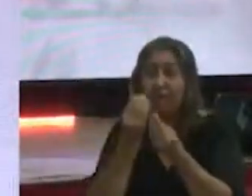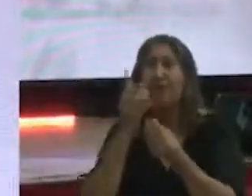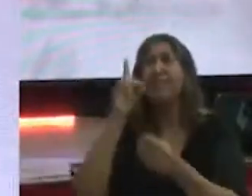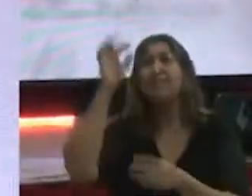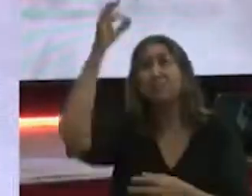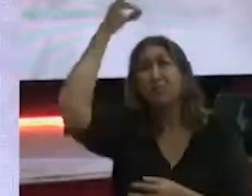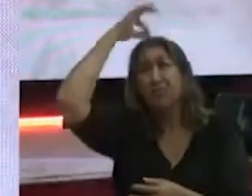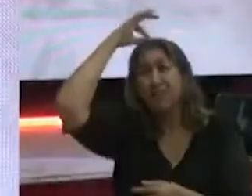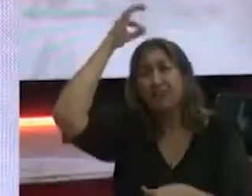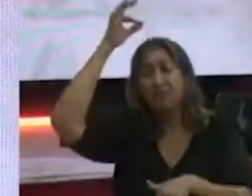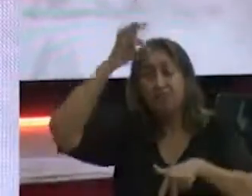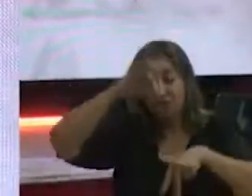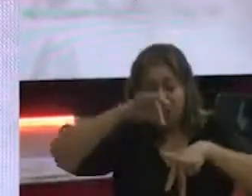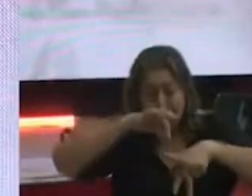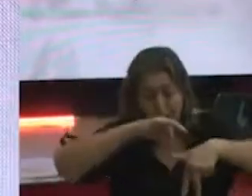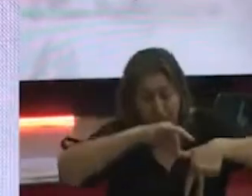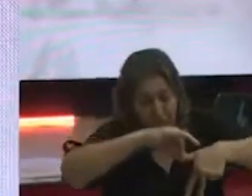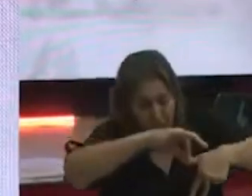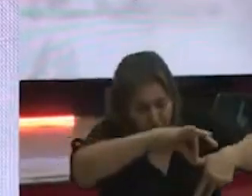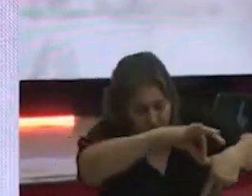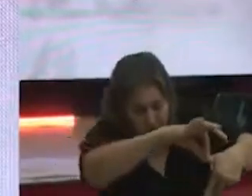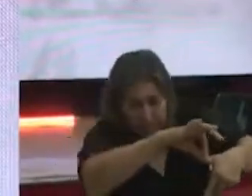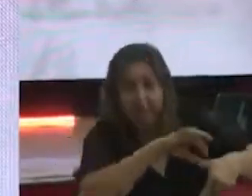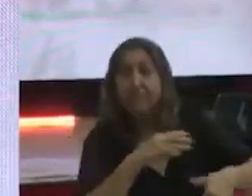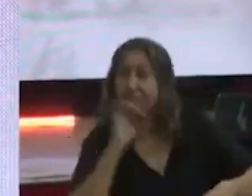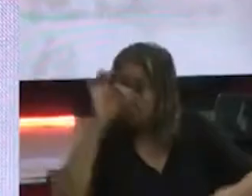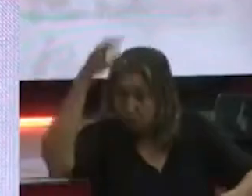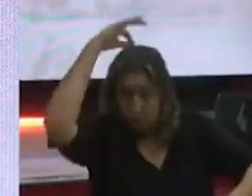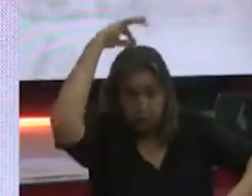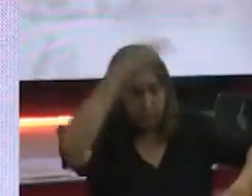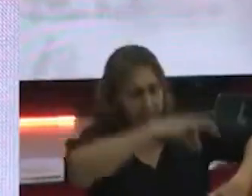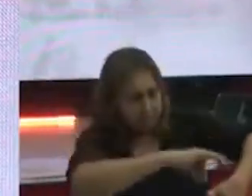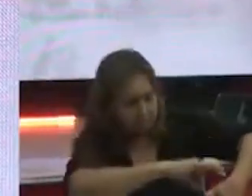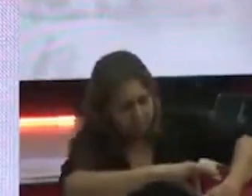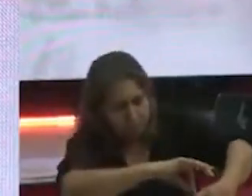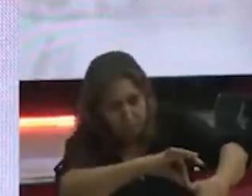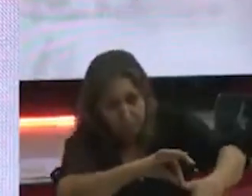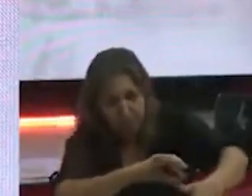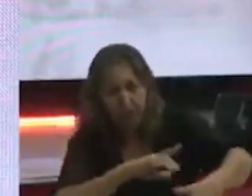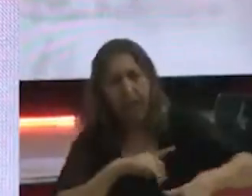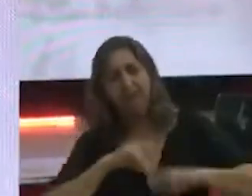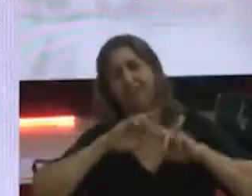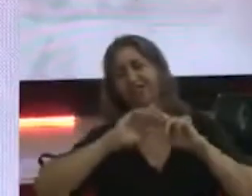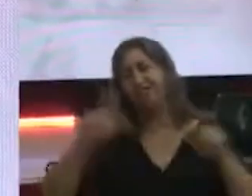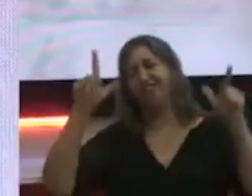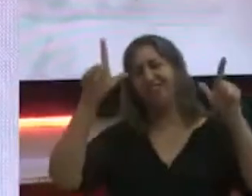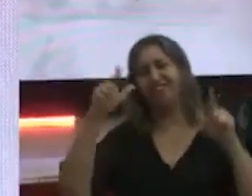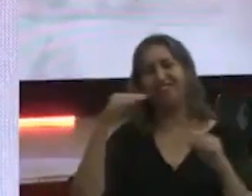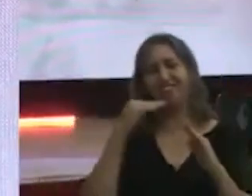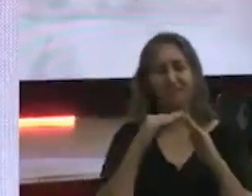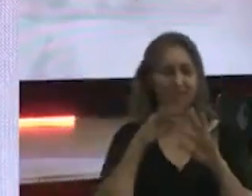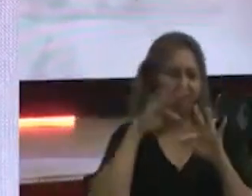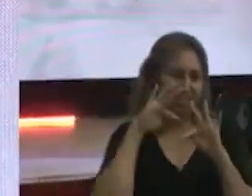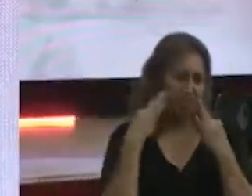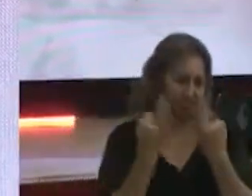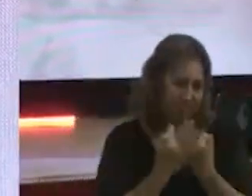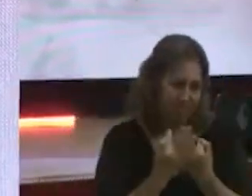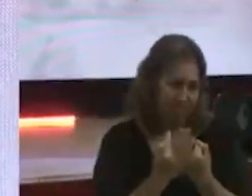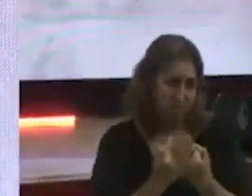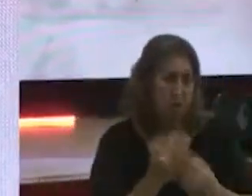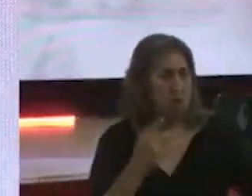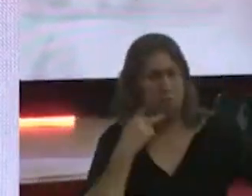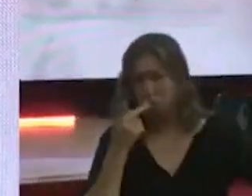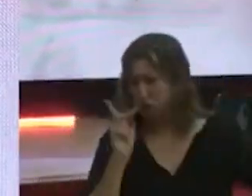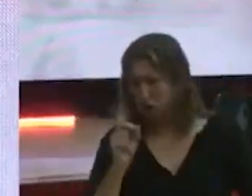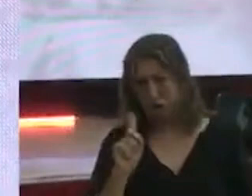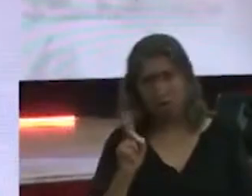do Espírito Santo Então tudo começa ser diferente dentro de casa eu não tô dizendo que você não vai ter lutas